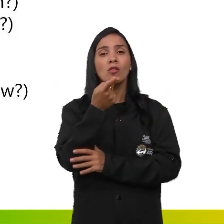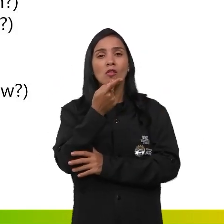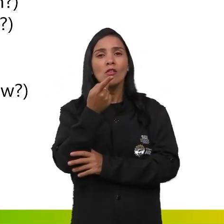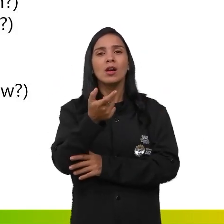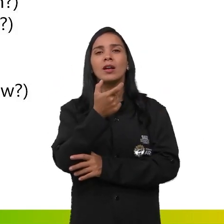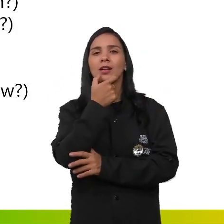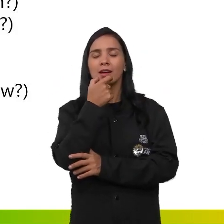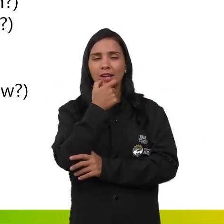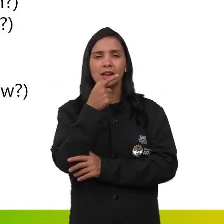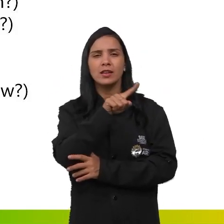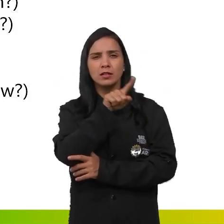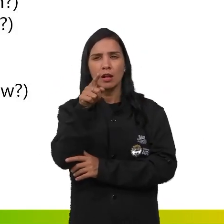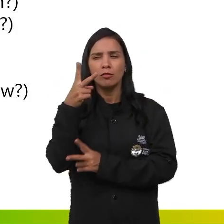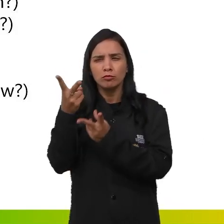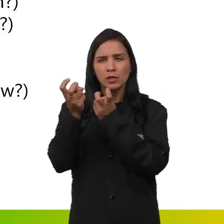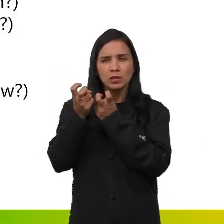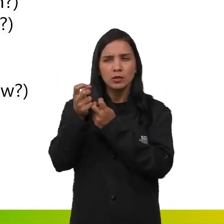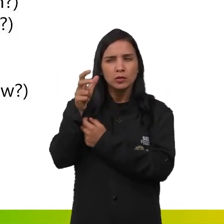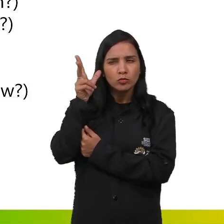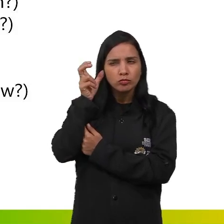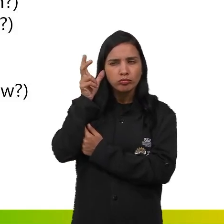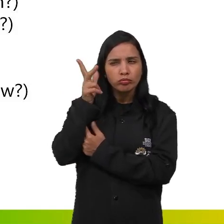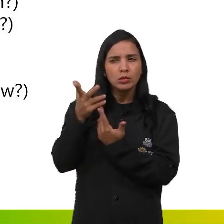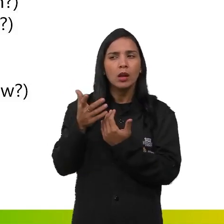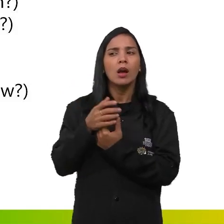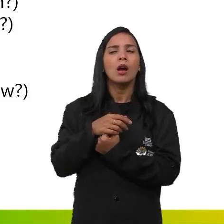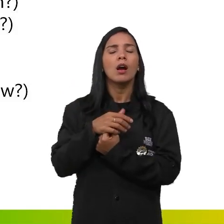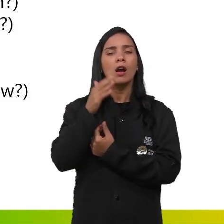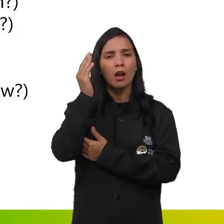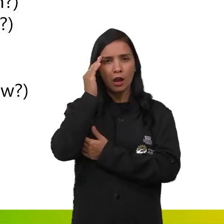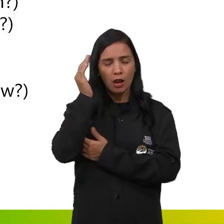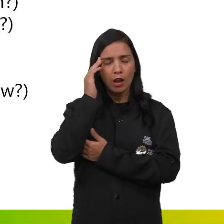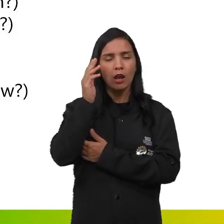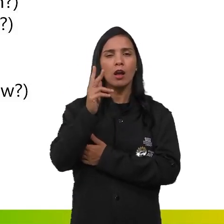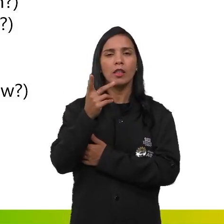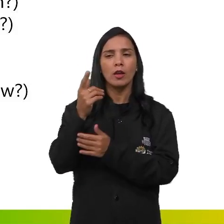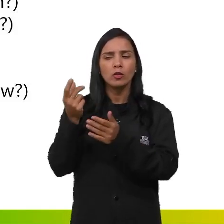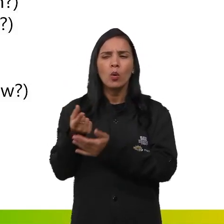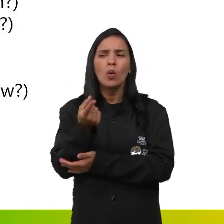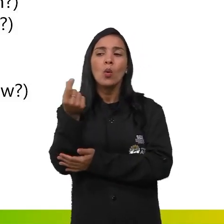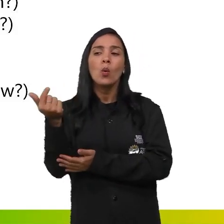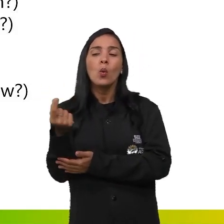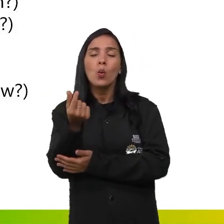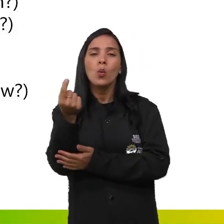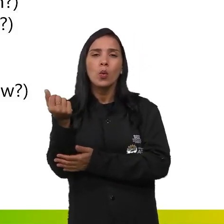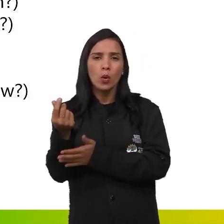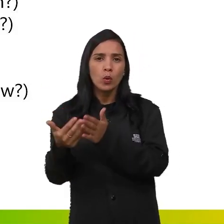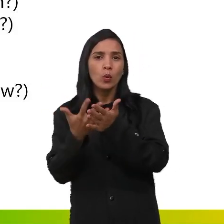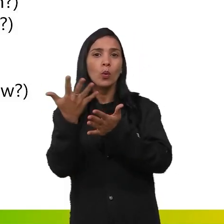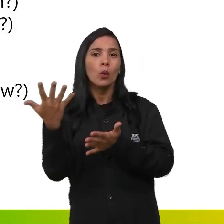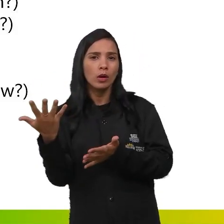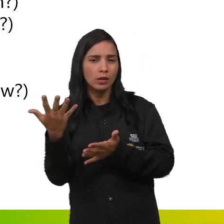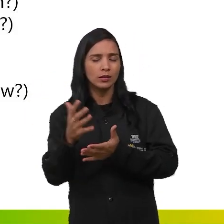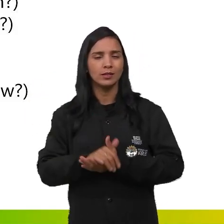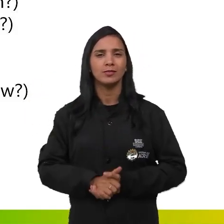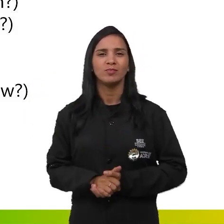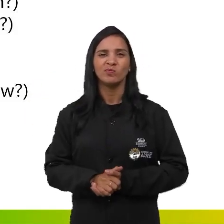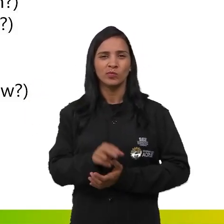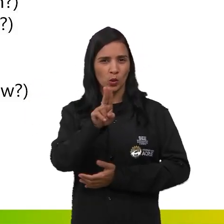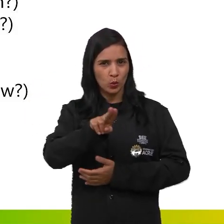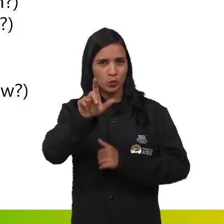perguntando how much, how much. Então, vão perguntar o valor das coisas através desse quantitativo.